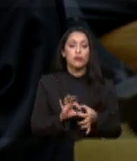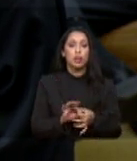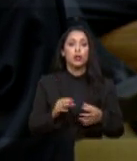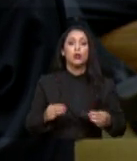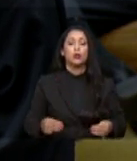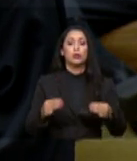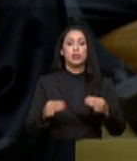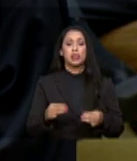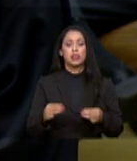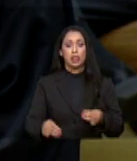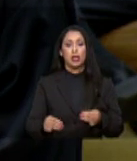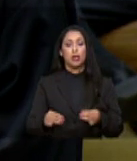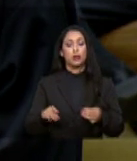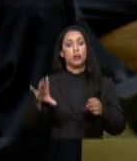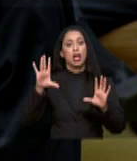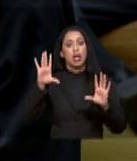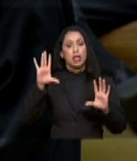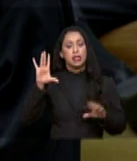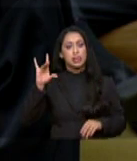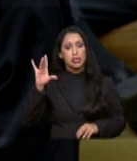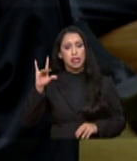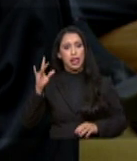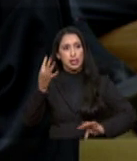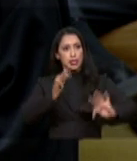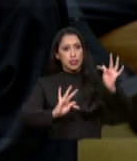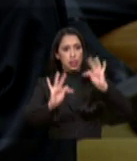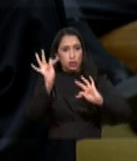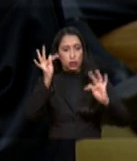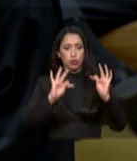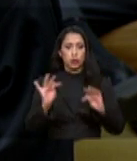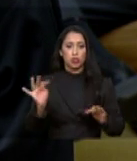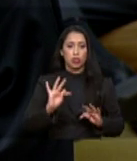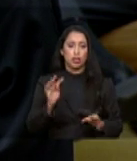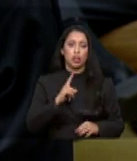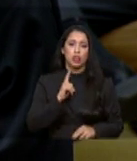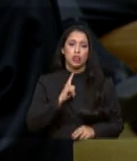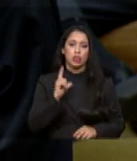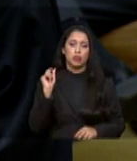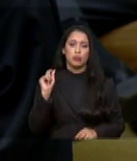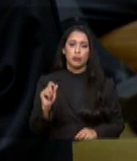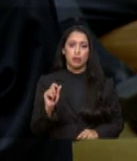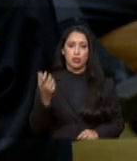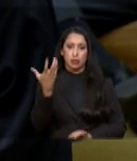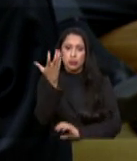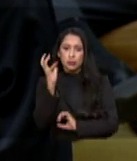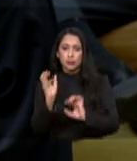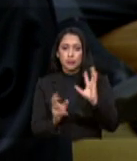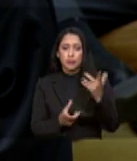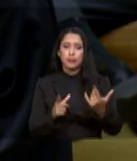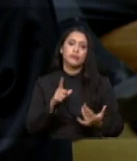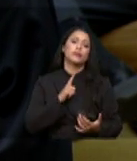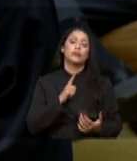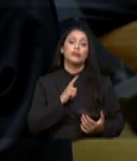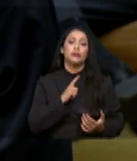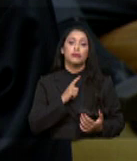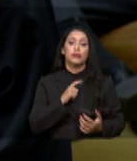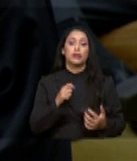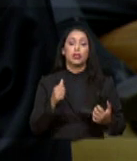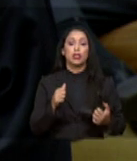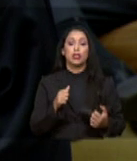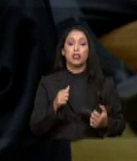da Ciência e Tecnologia, passariam ao controle do Instituto Nacional de Meteorologia, subordinado ao Ministério